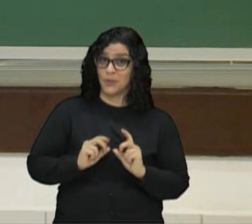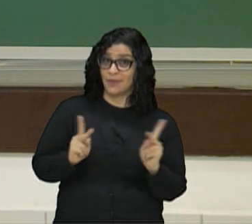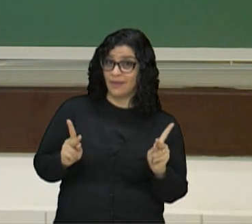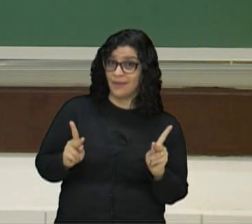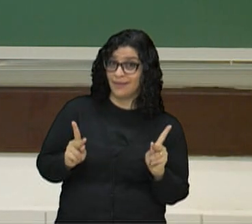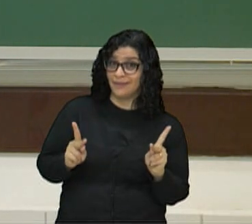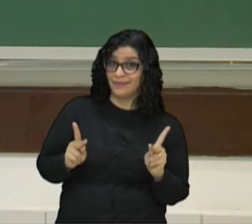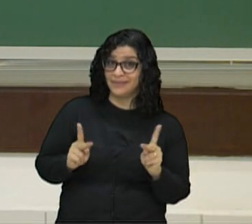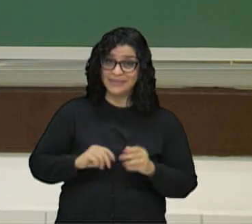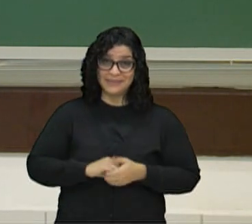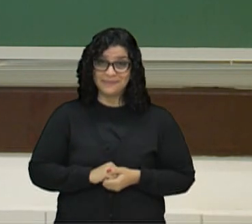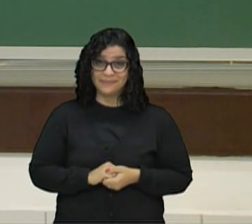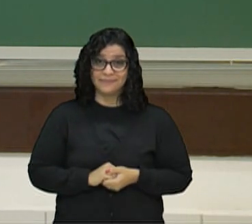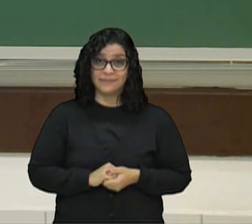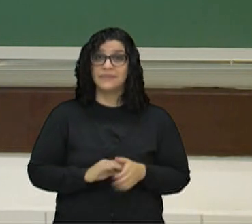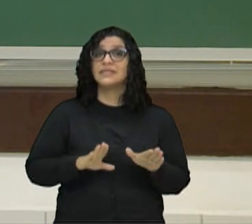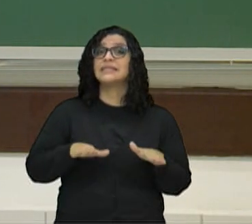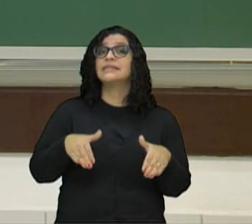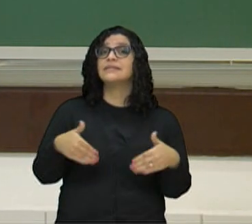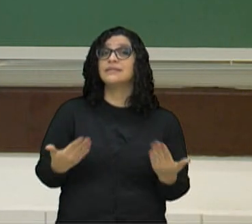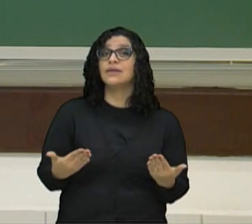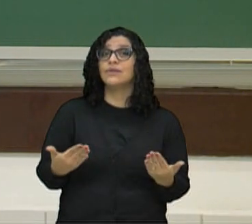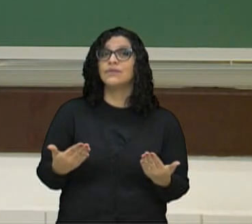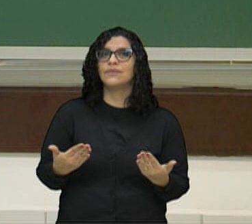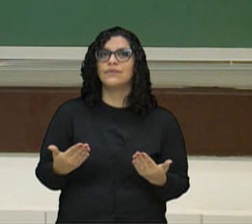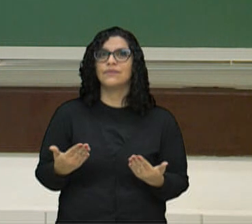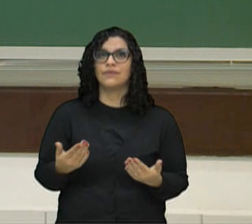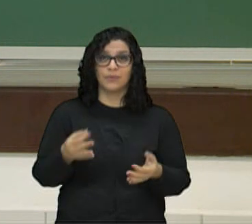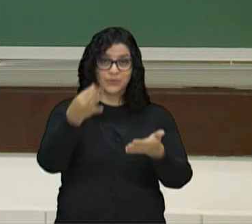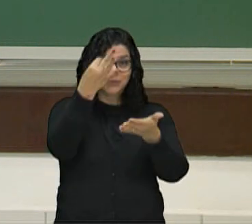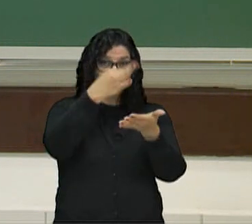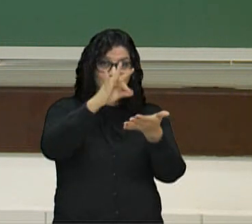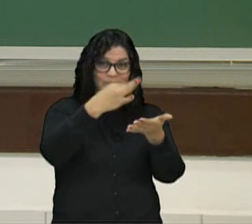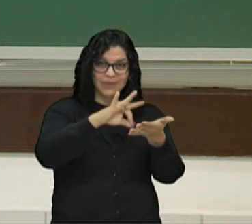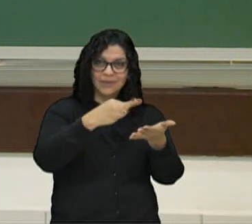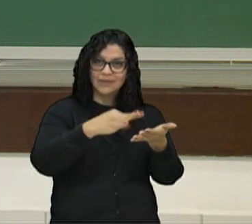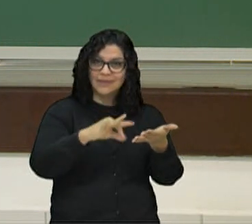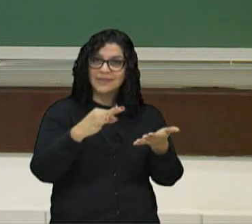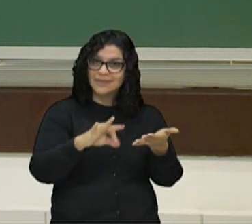Ok, gente? Então, vamos à correção